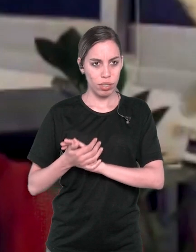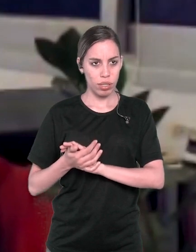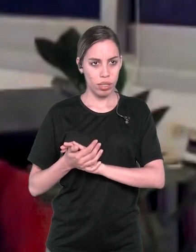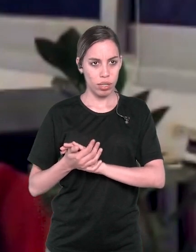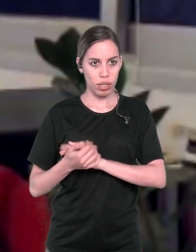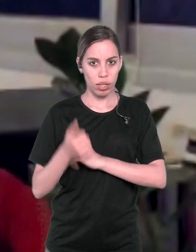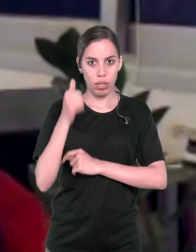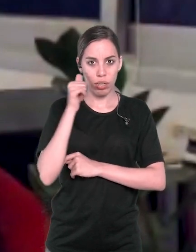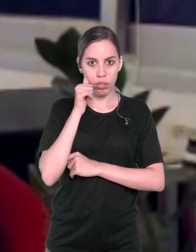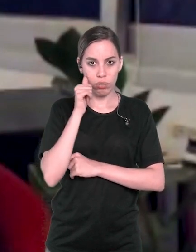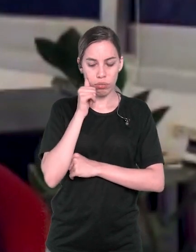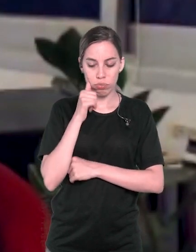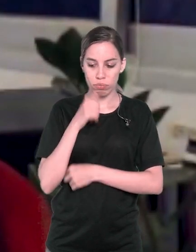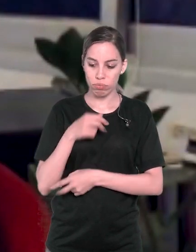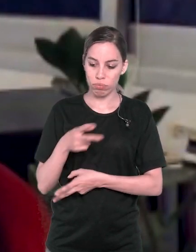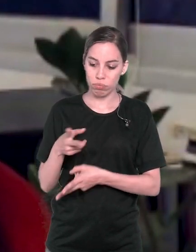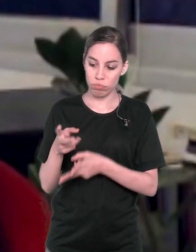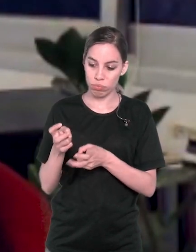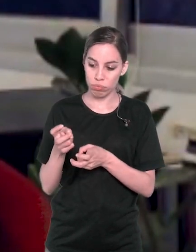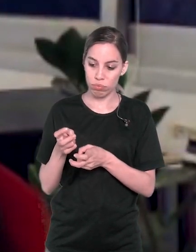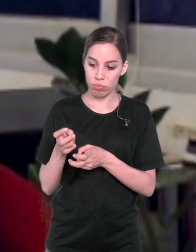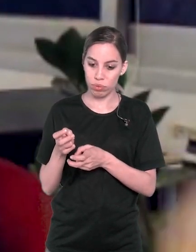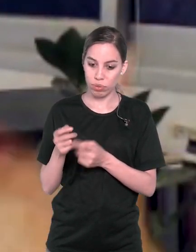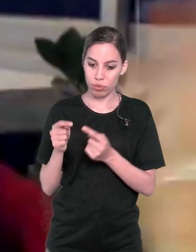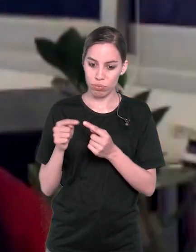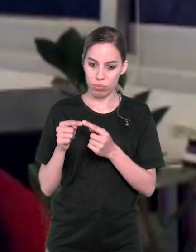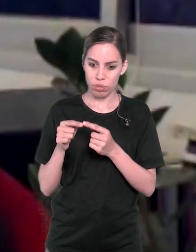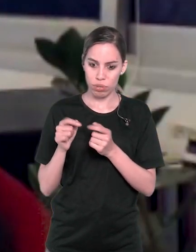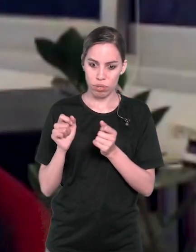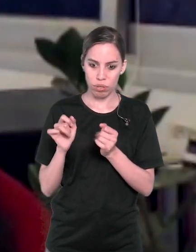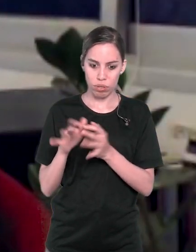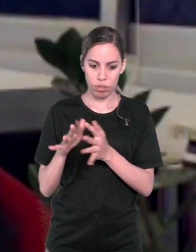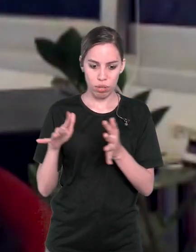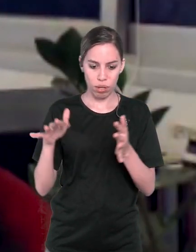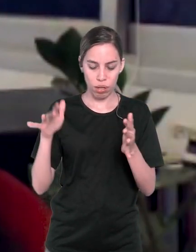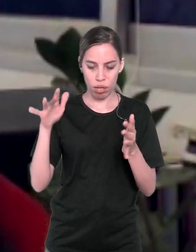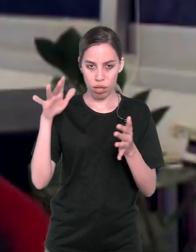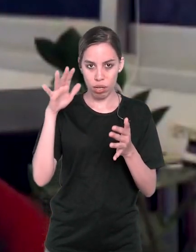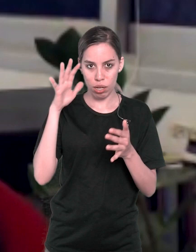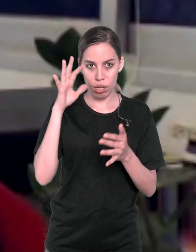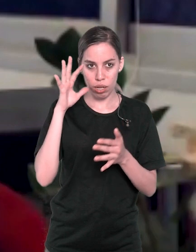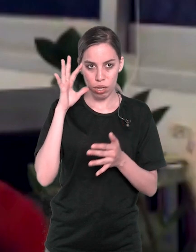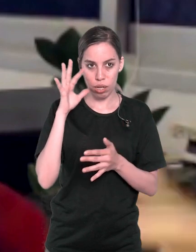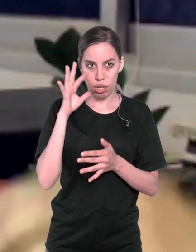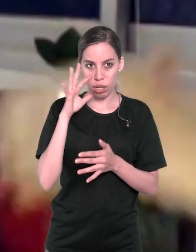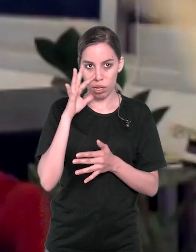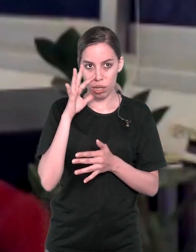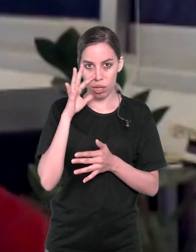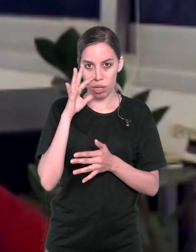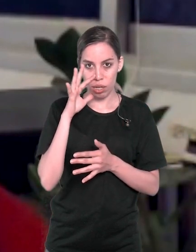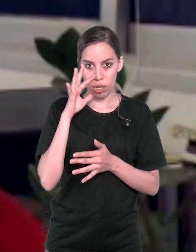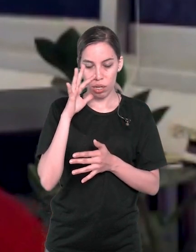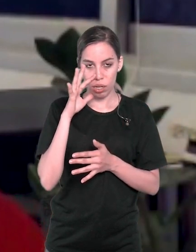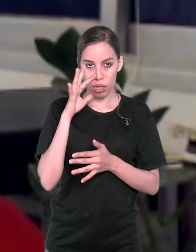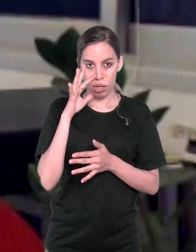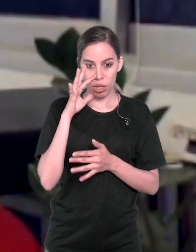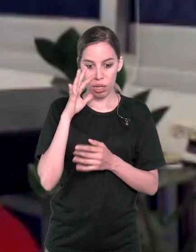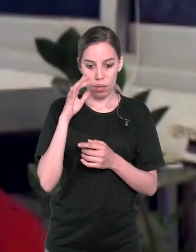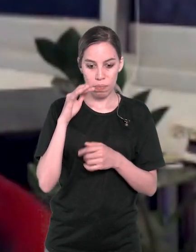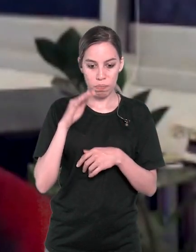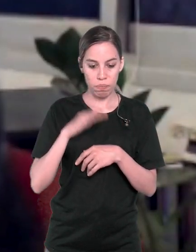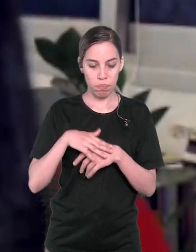chega a essa esfera mística, né? Assim, é algo que leva ao além do